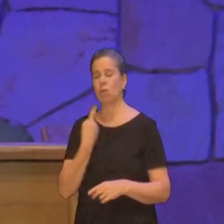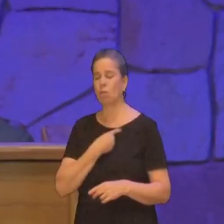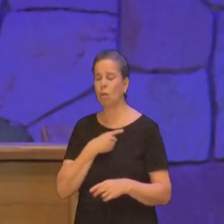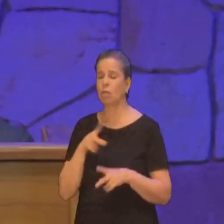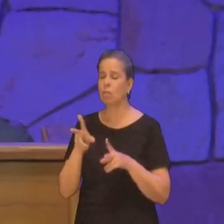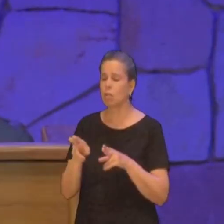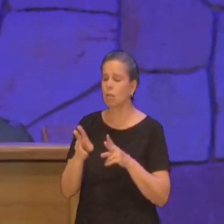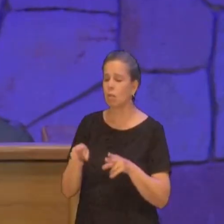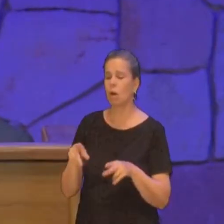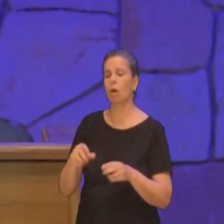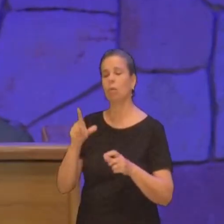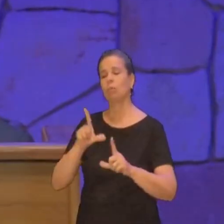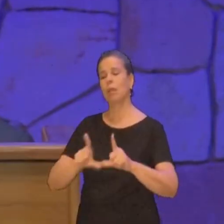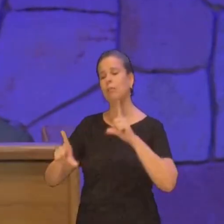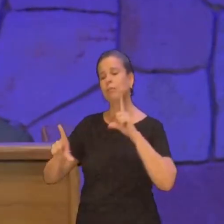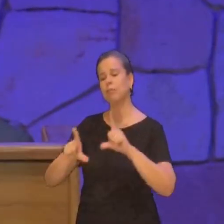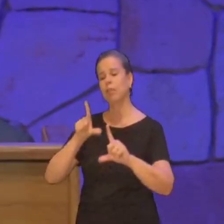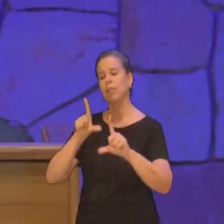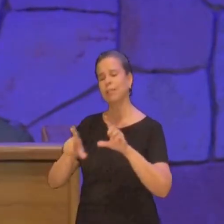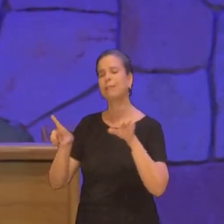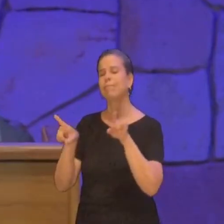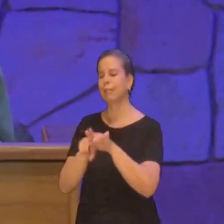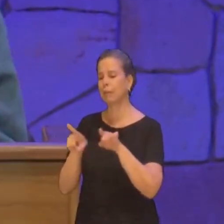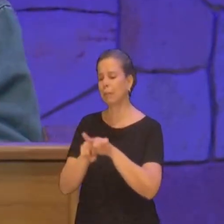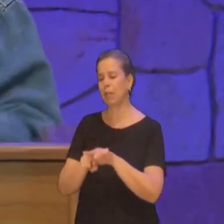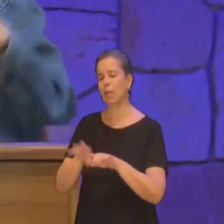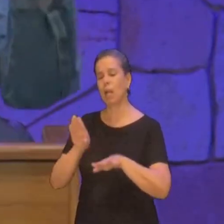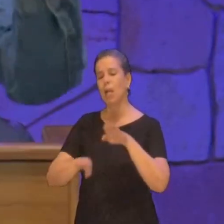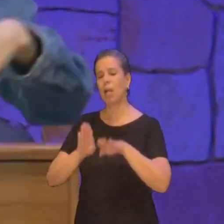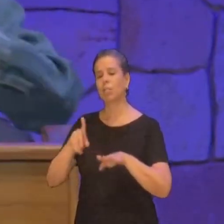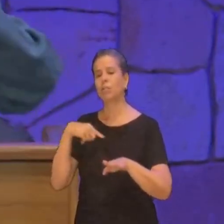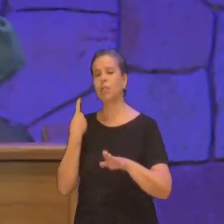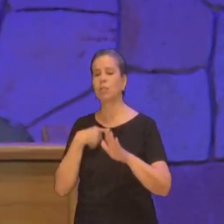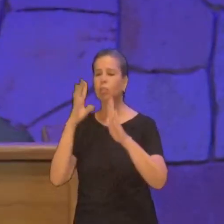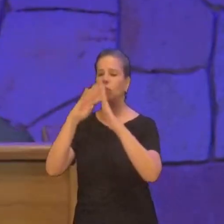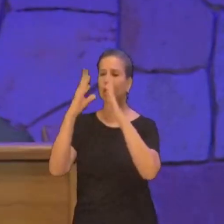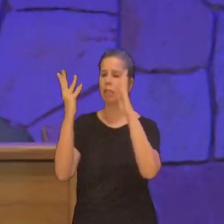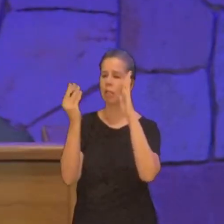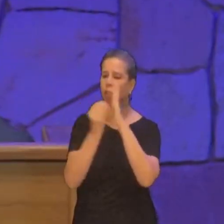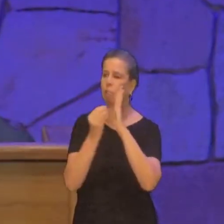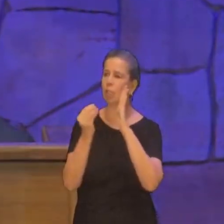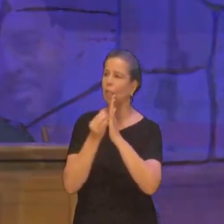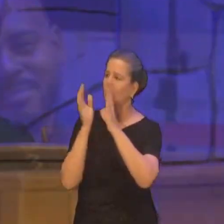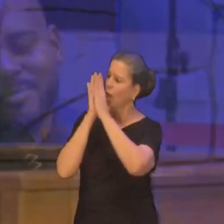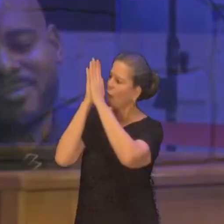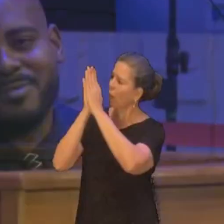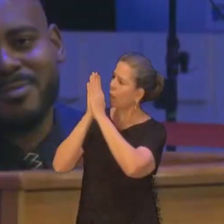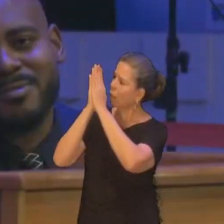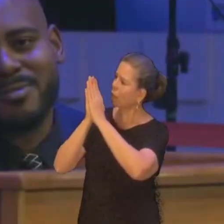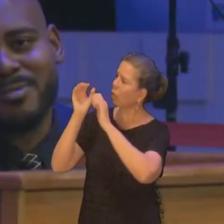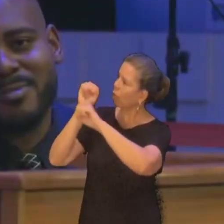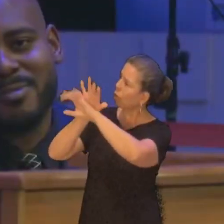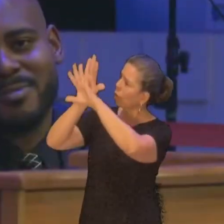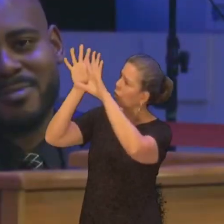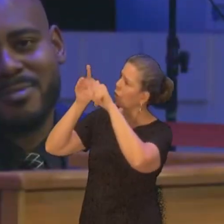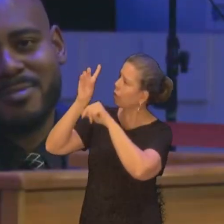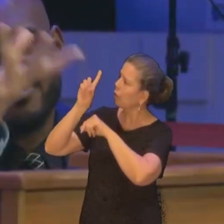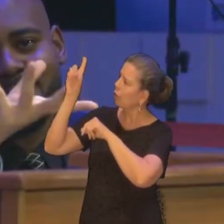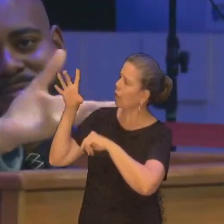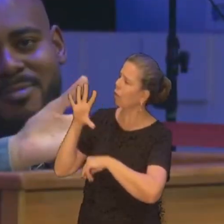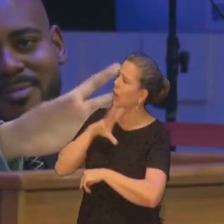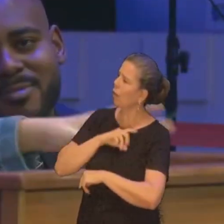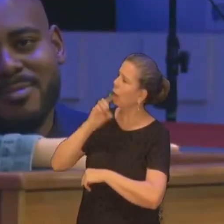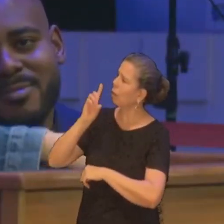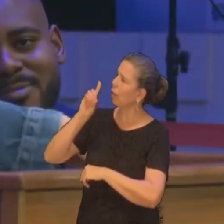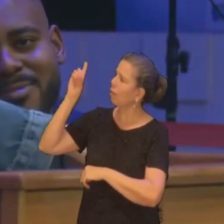a gente veio aqui no templo do Senhor, na casa do Senhor, nós adoramos, nós glorificamos, nós falamos: eu amo Deus, eu